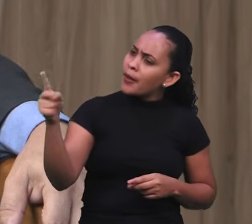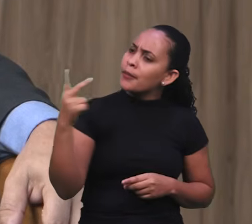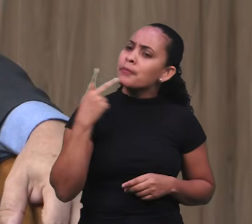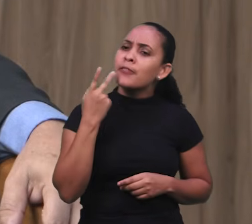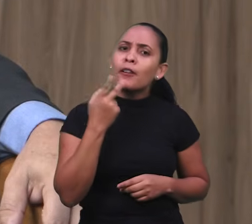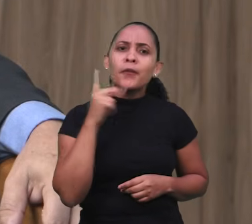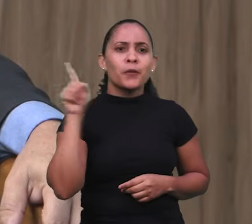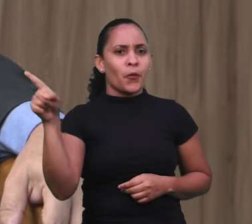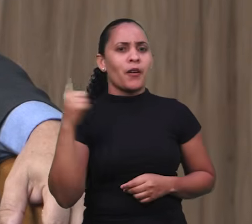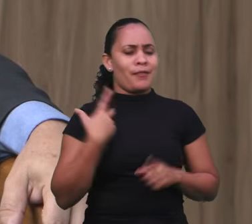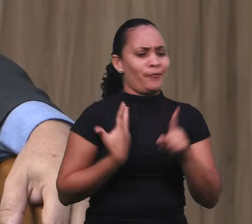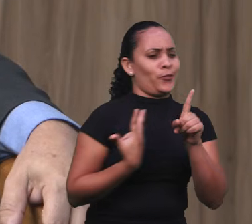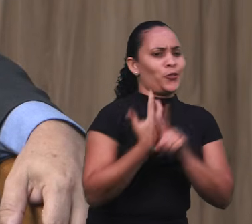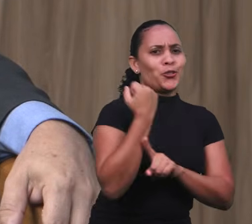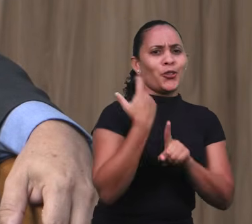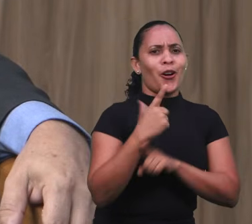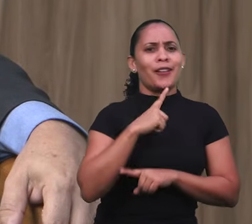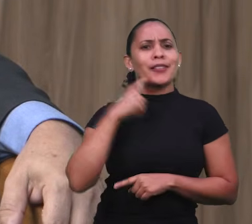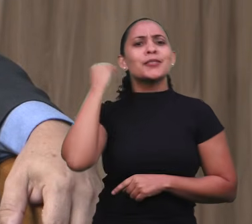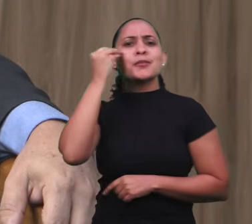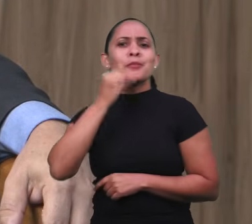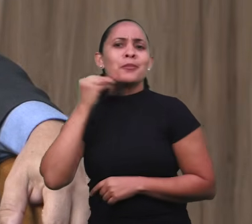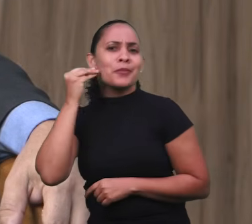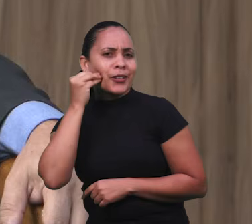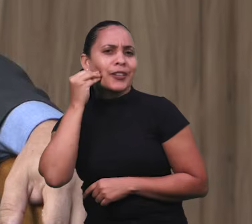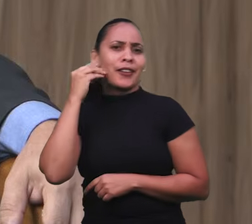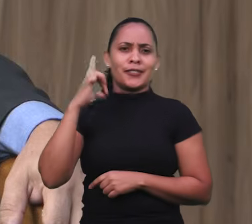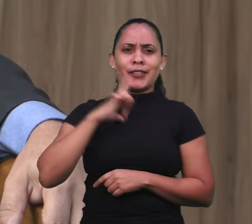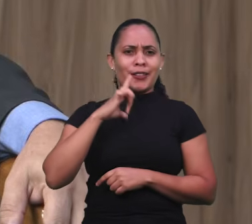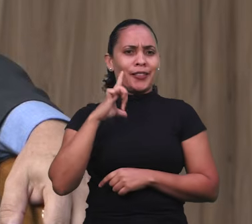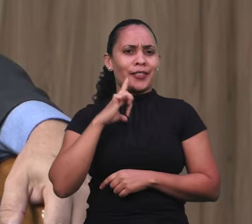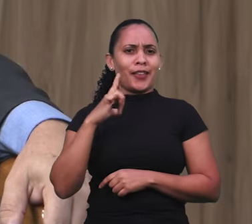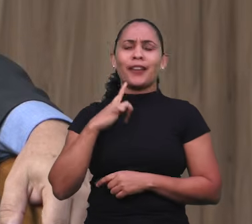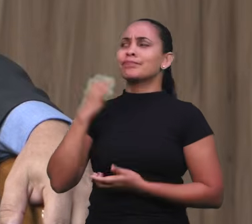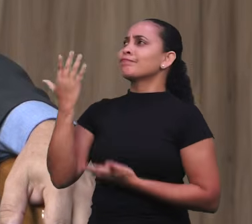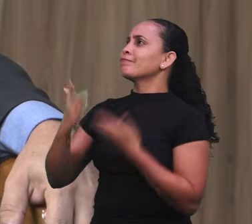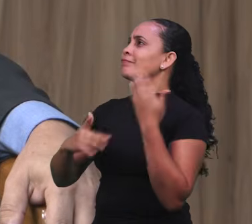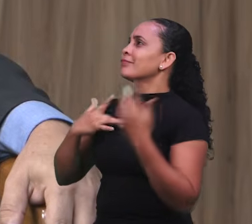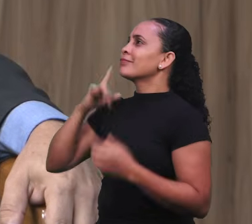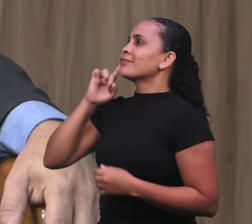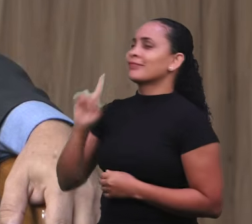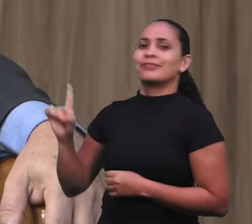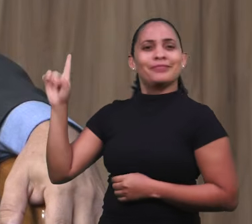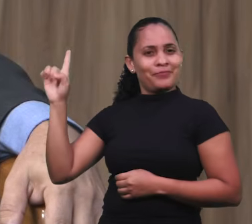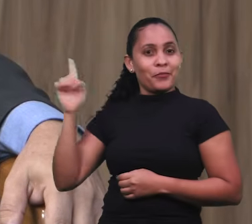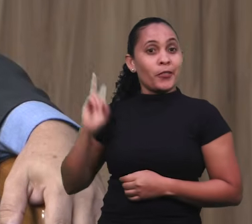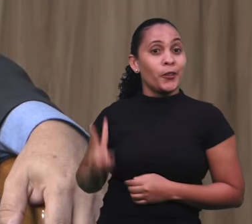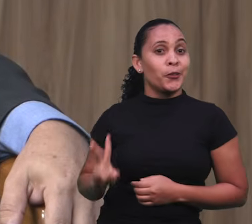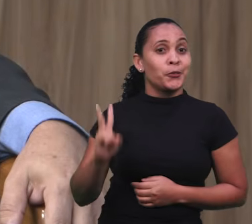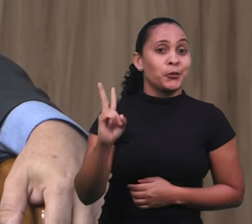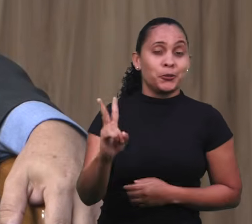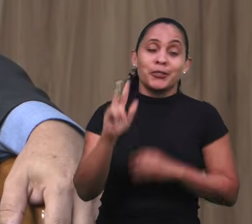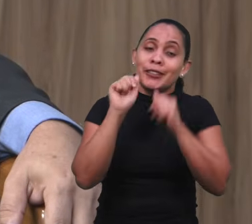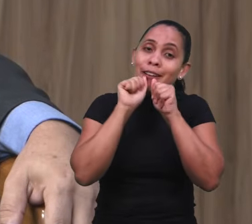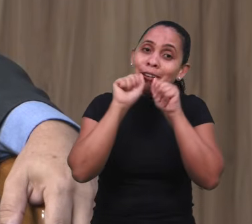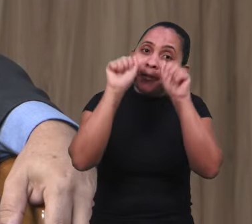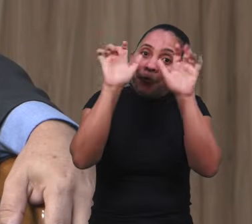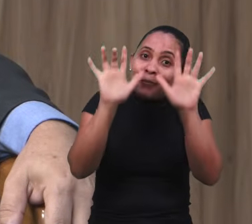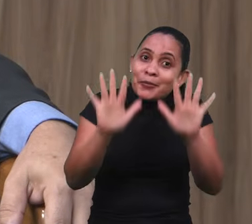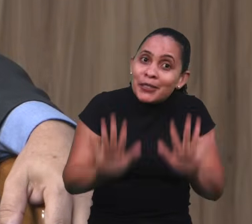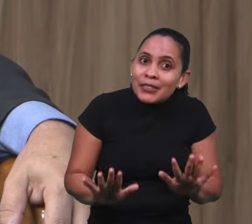como a irmã contou. As vitórias, as experiências alcançadas na presença do Senhor. Que Deus